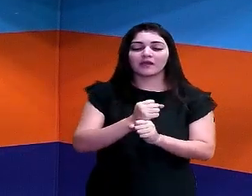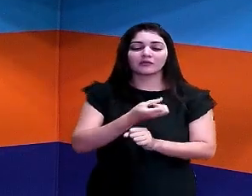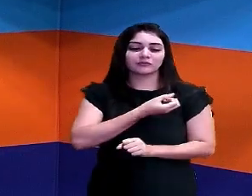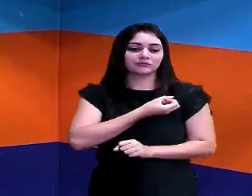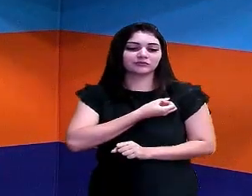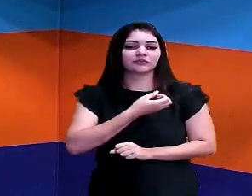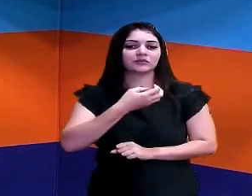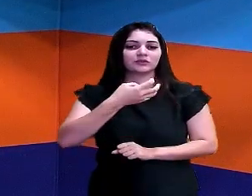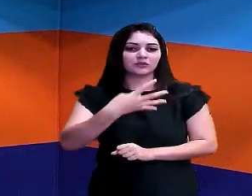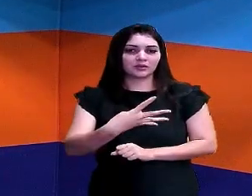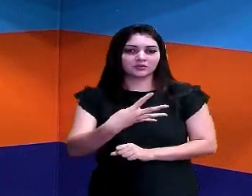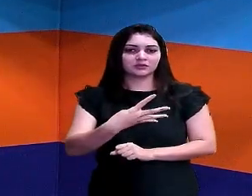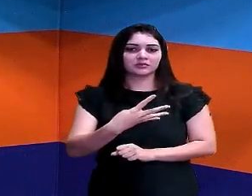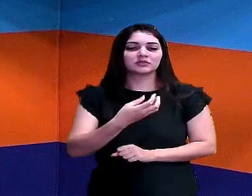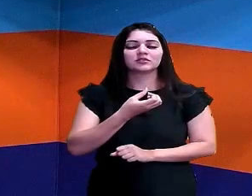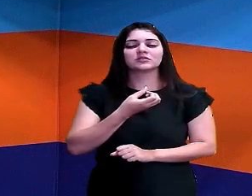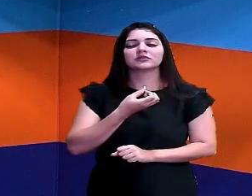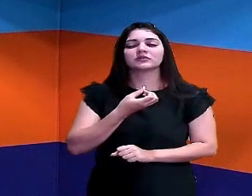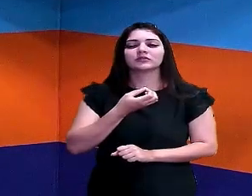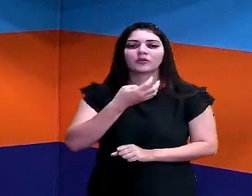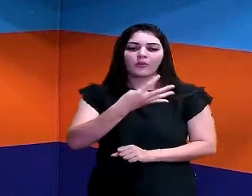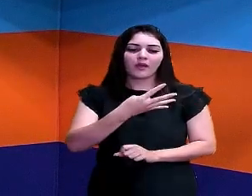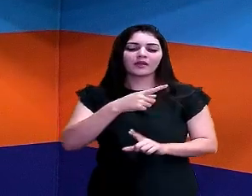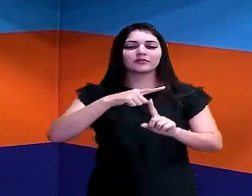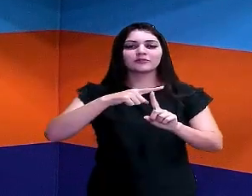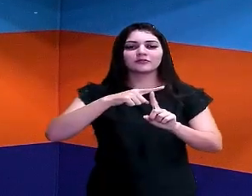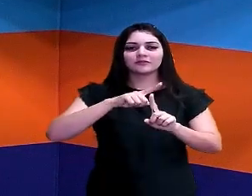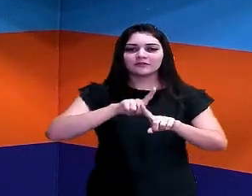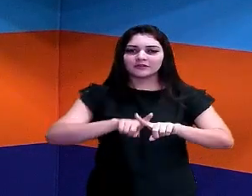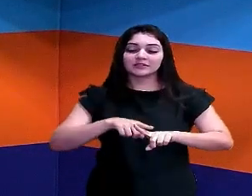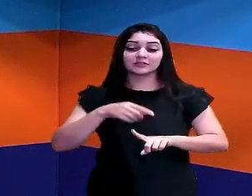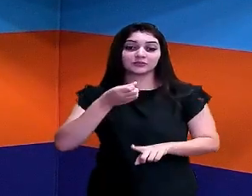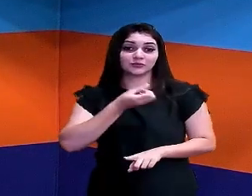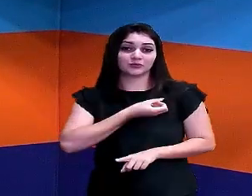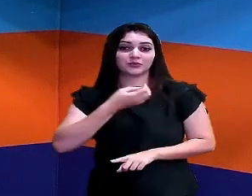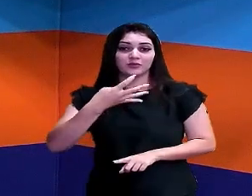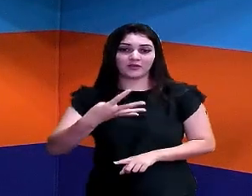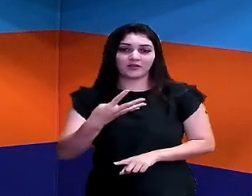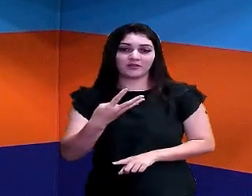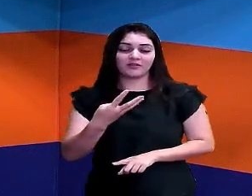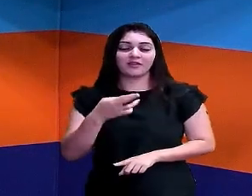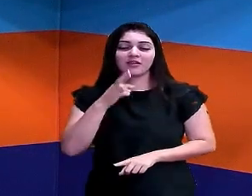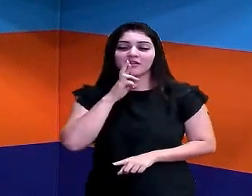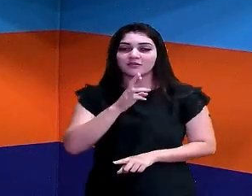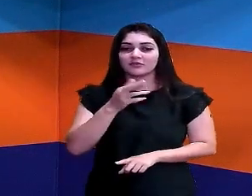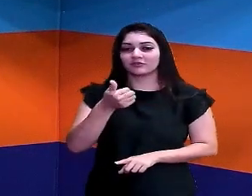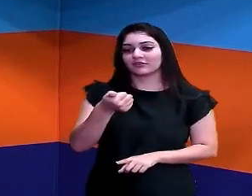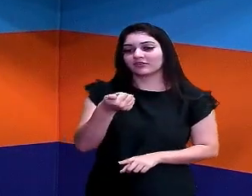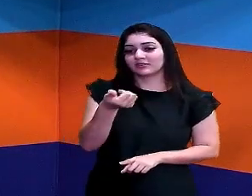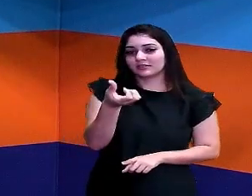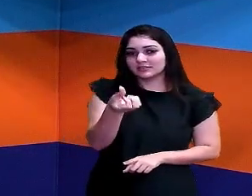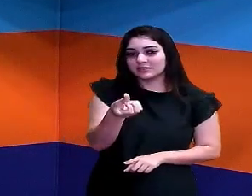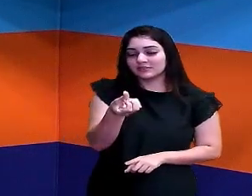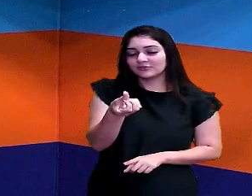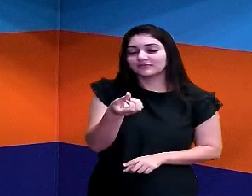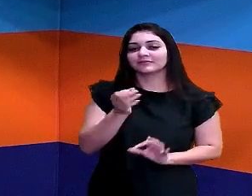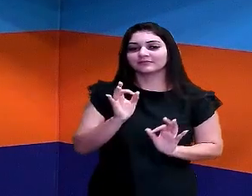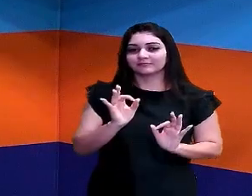4, se a gente somarmos 4 vezes o número 4, a gente vai ter o número 16 como